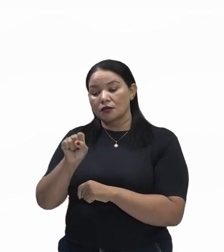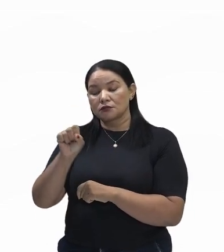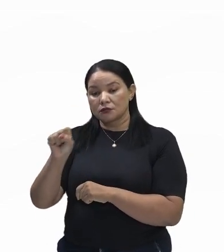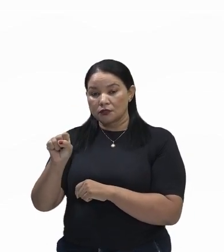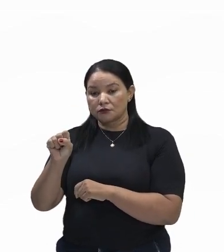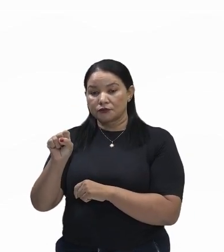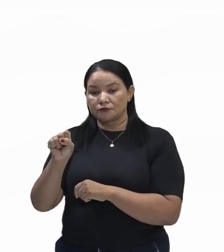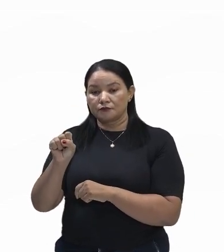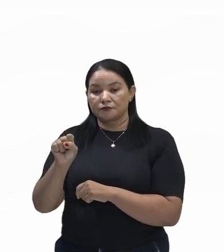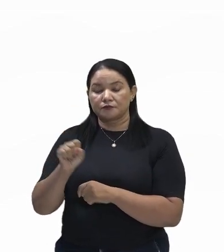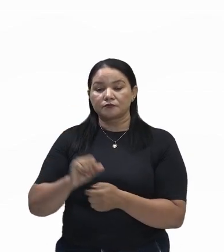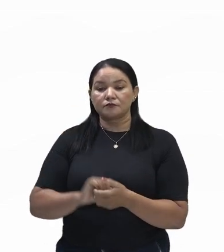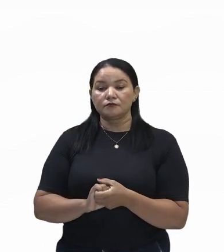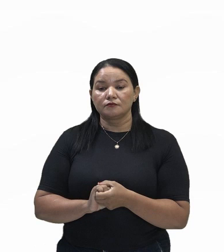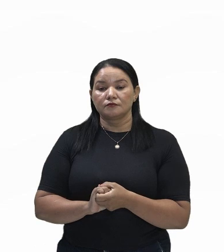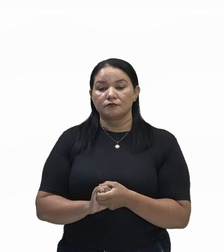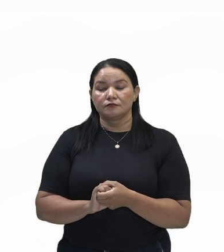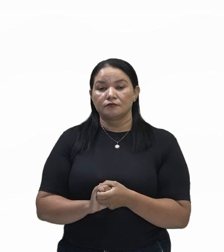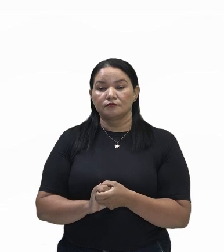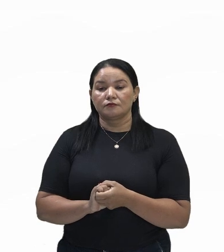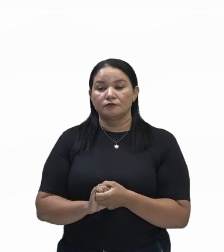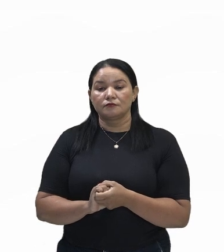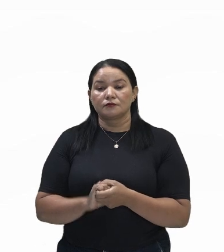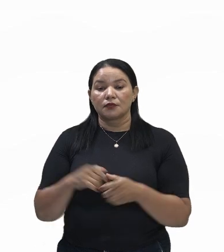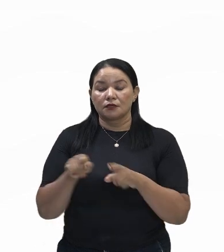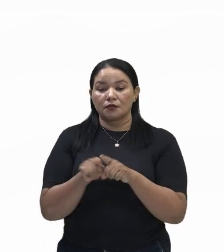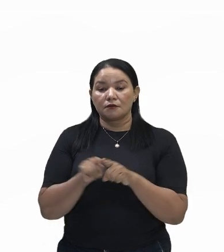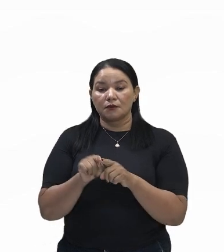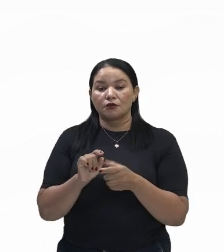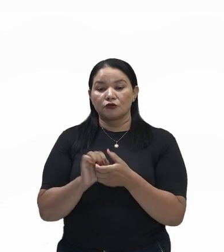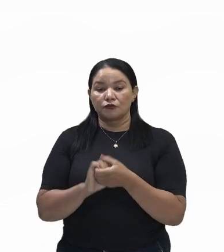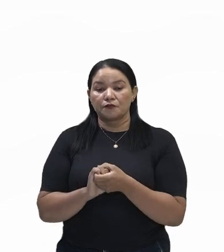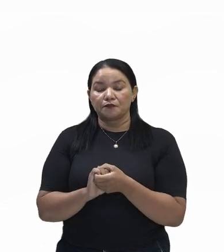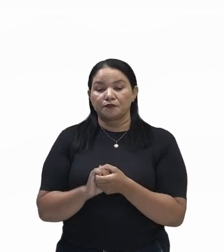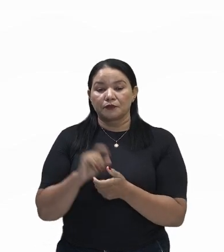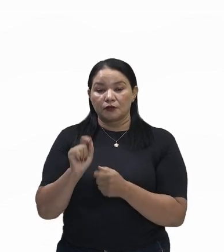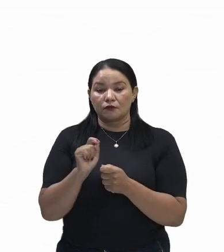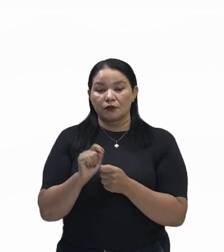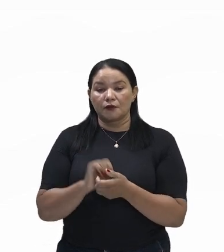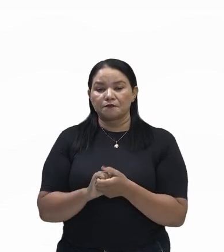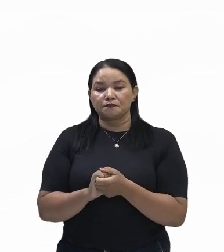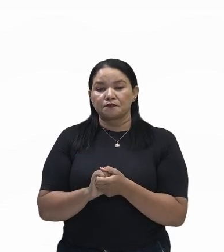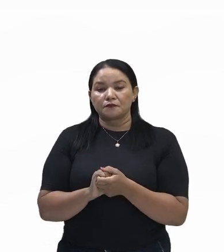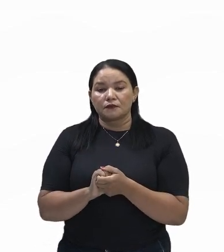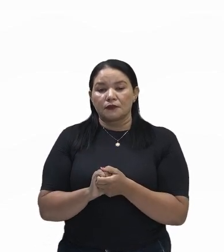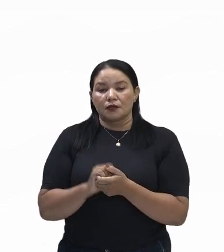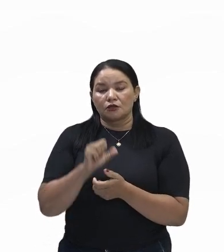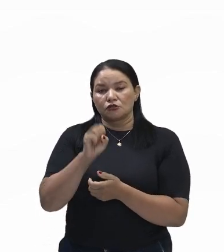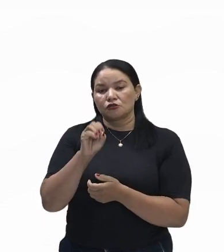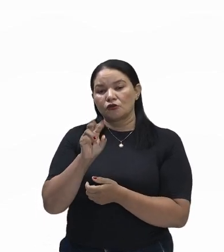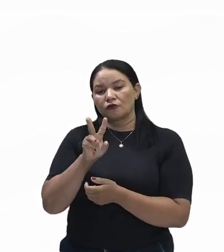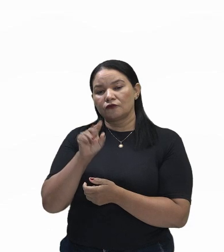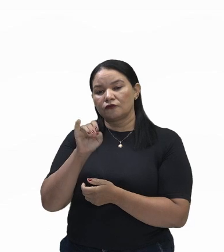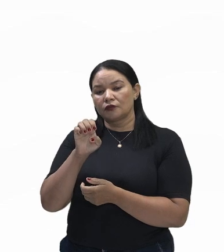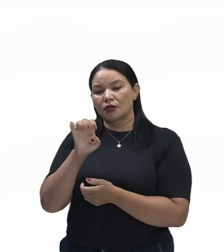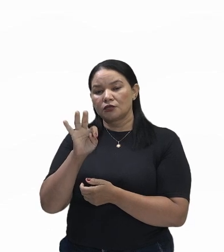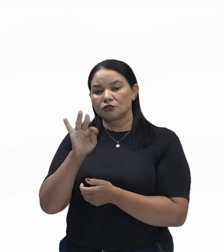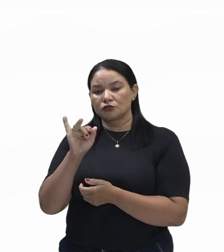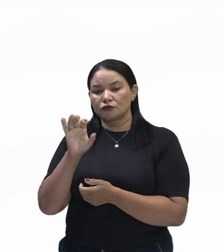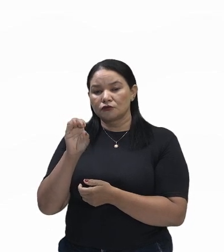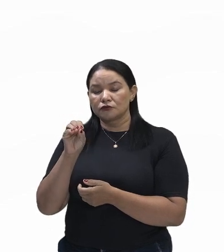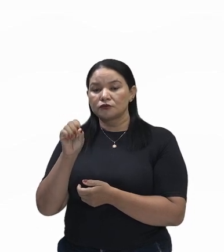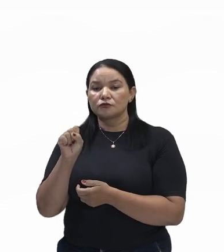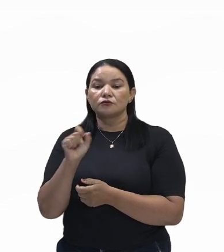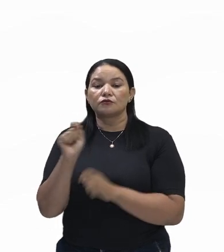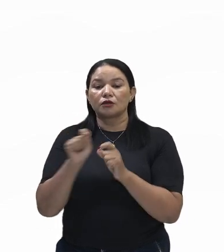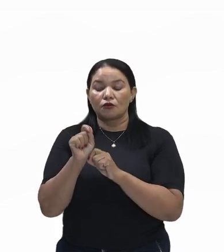Socialistas Soviéticas. Os sovietes, ele está se referindo aqui a uns grupos que foram formados